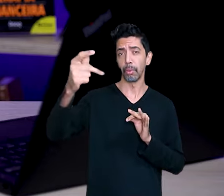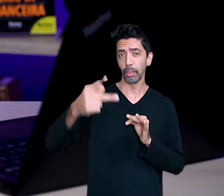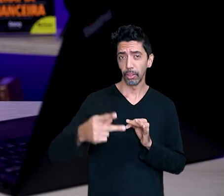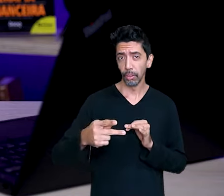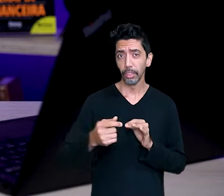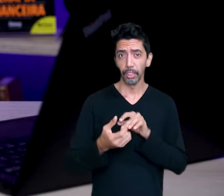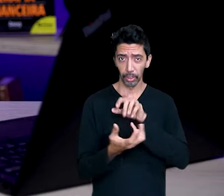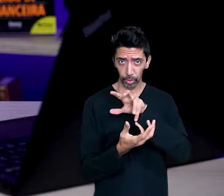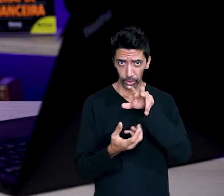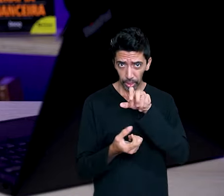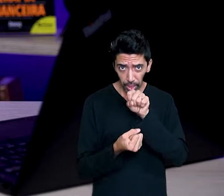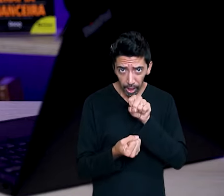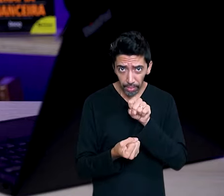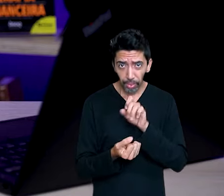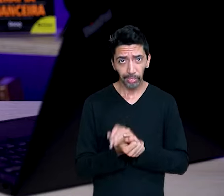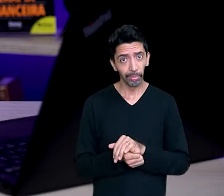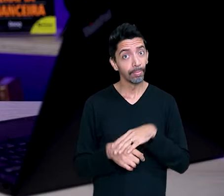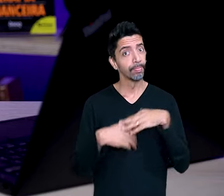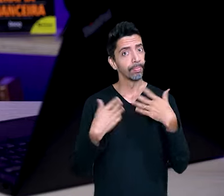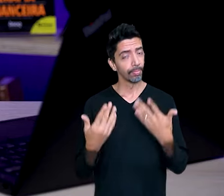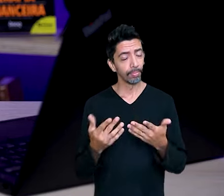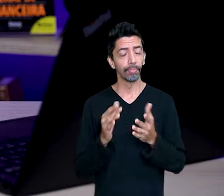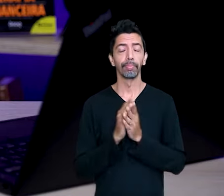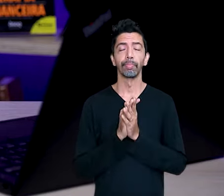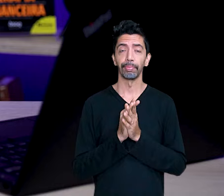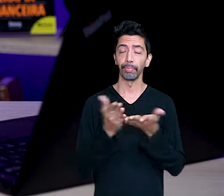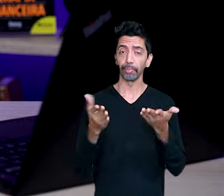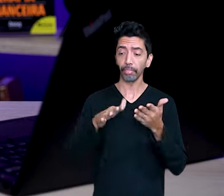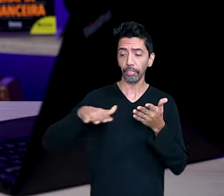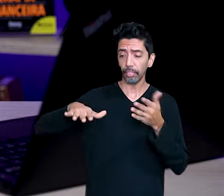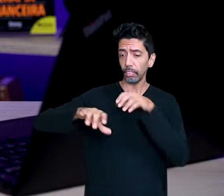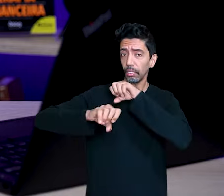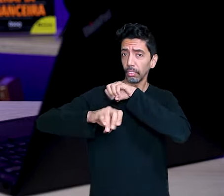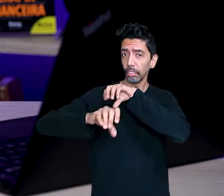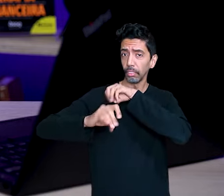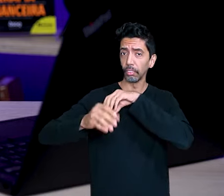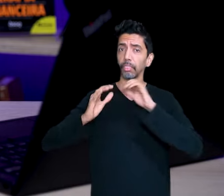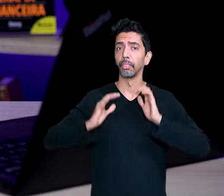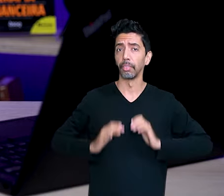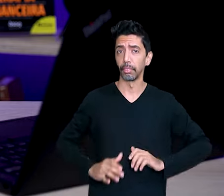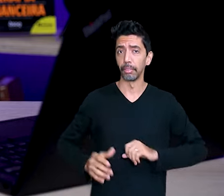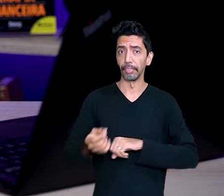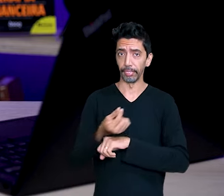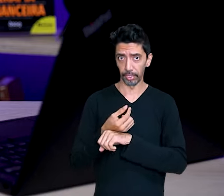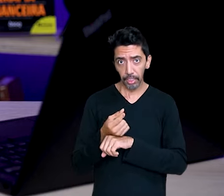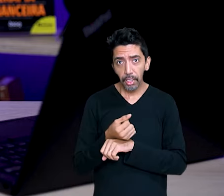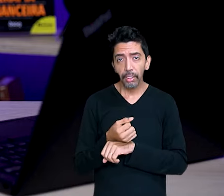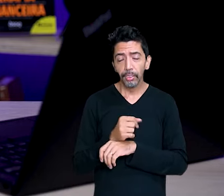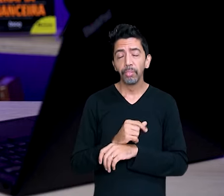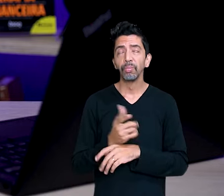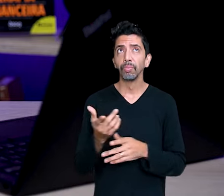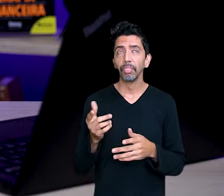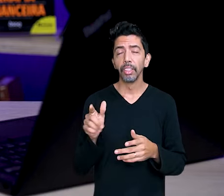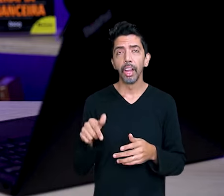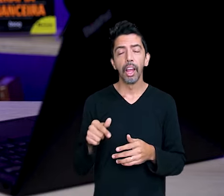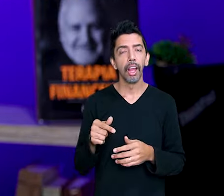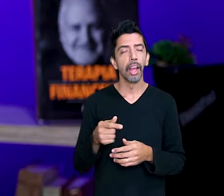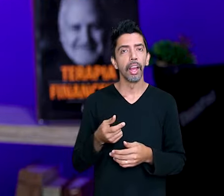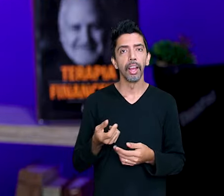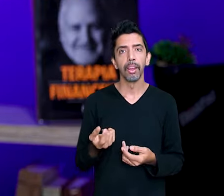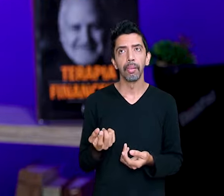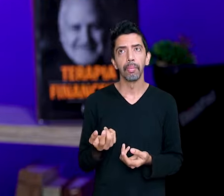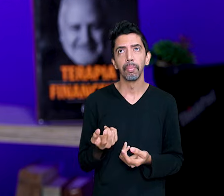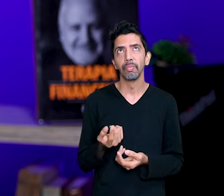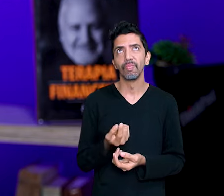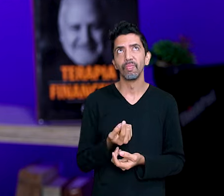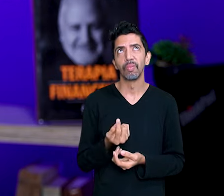é, na educação do comportamento financeiro nós temos como quase uma necessidade. Eu